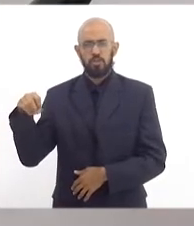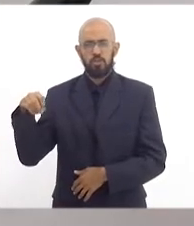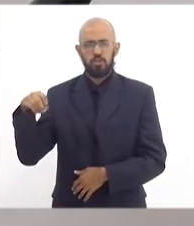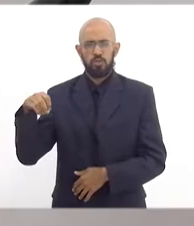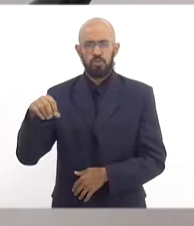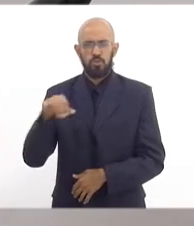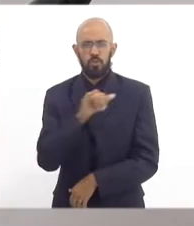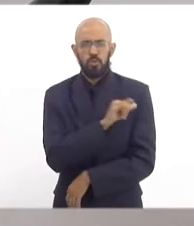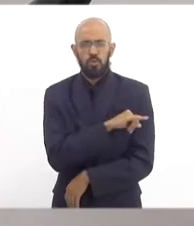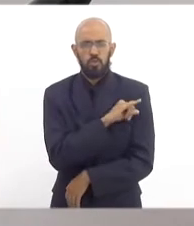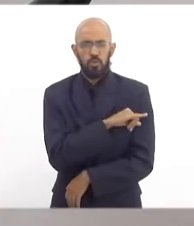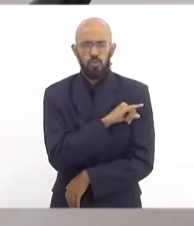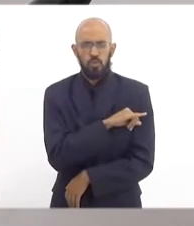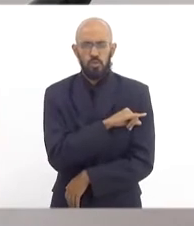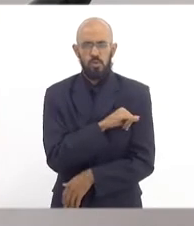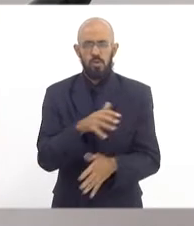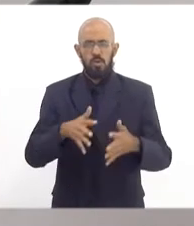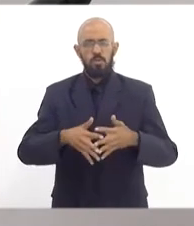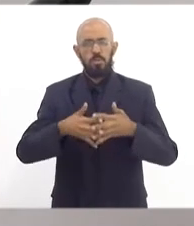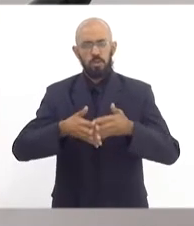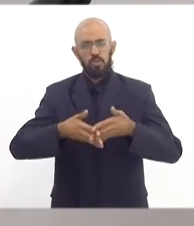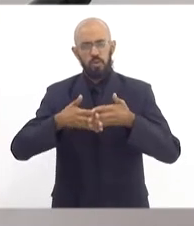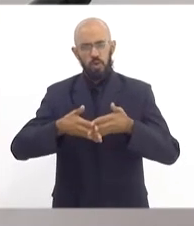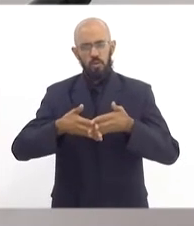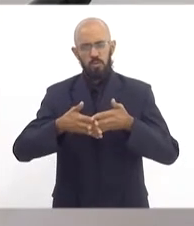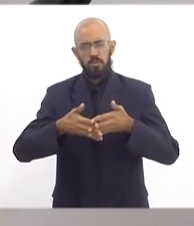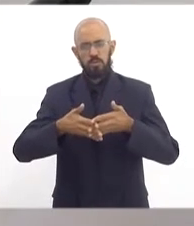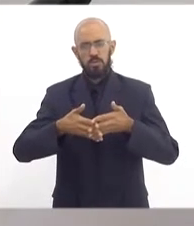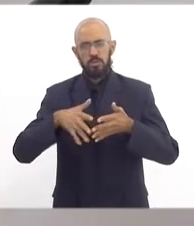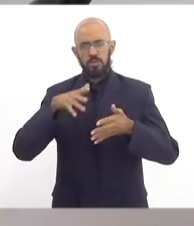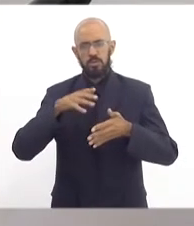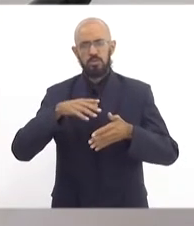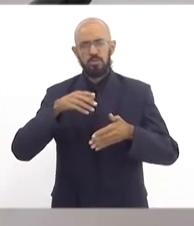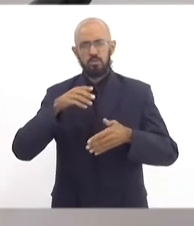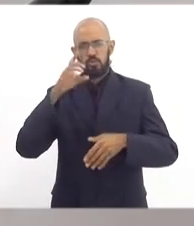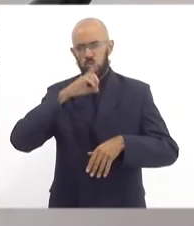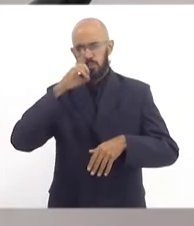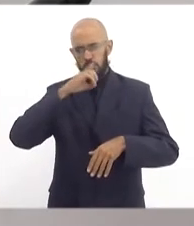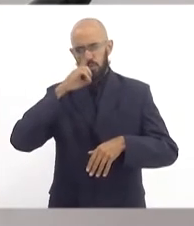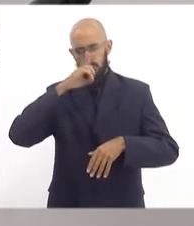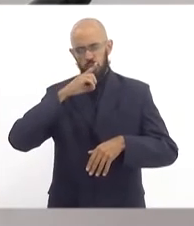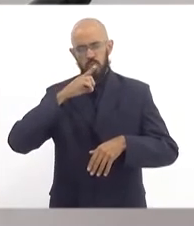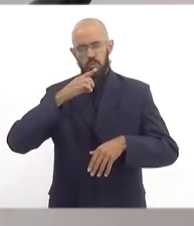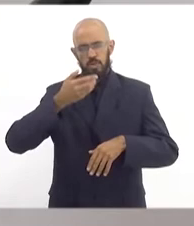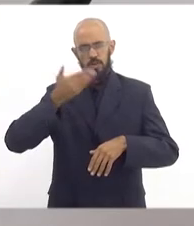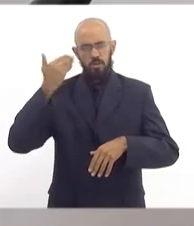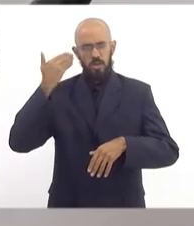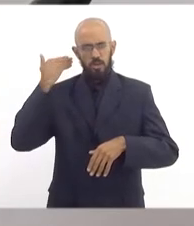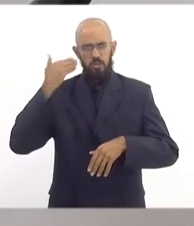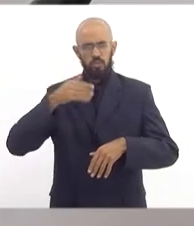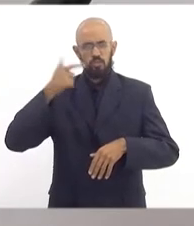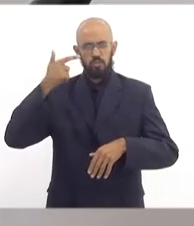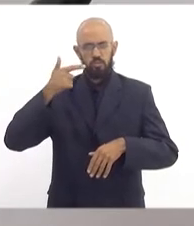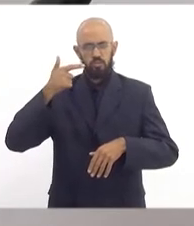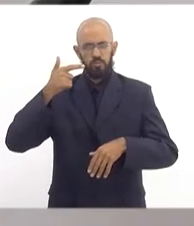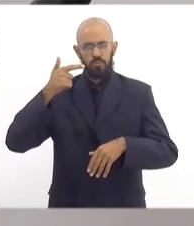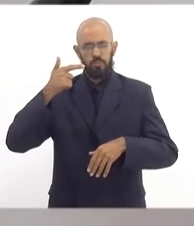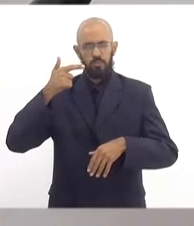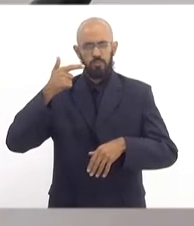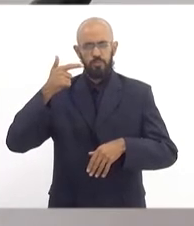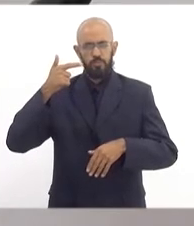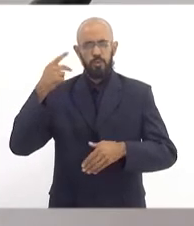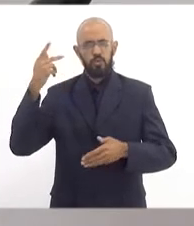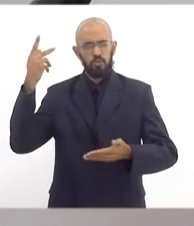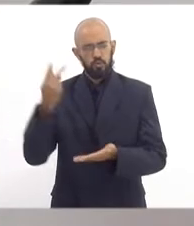Petrópolis neste final de semana especificamente no domingo foi é